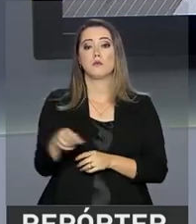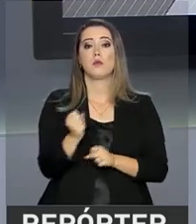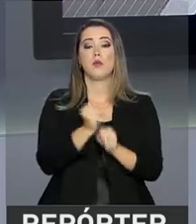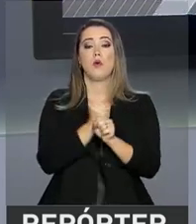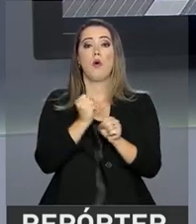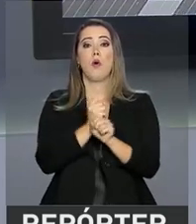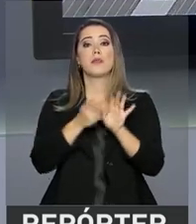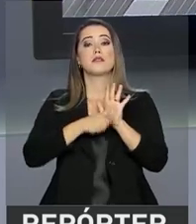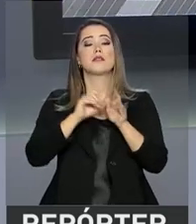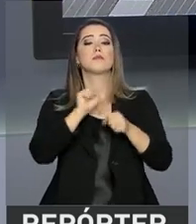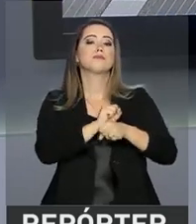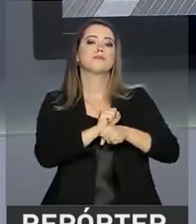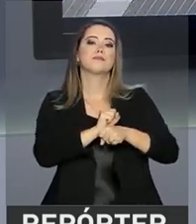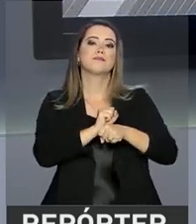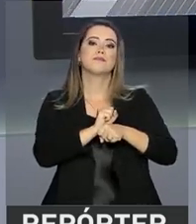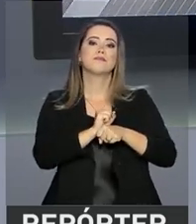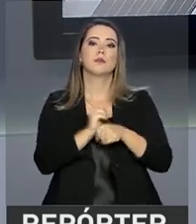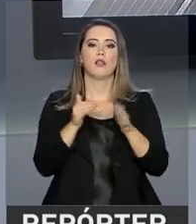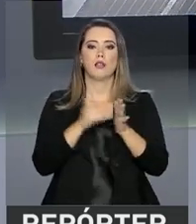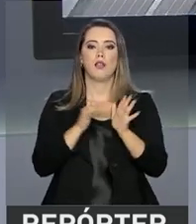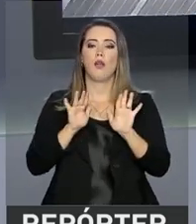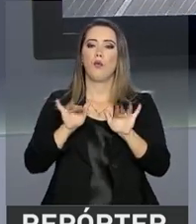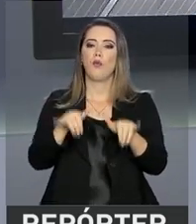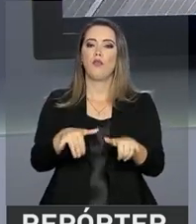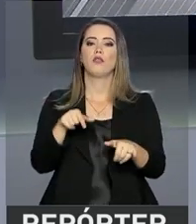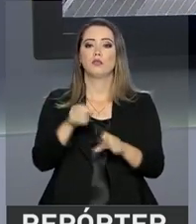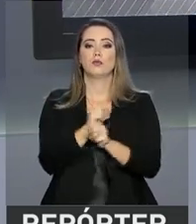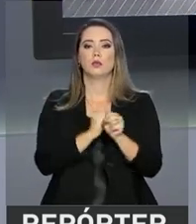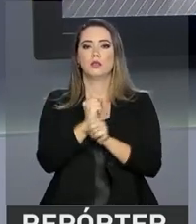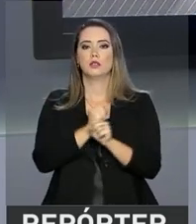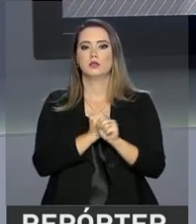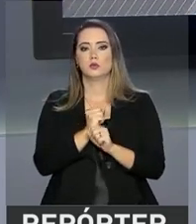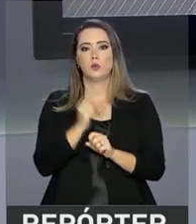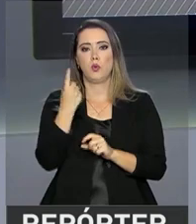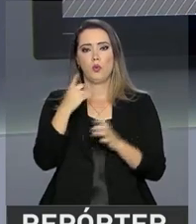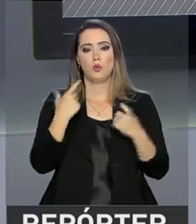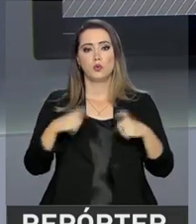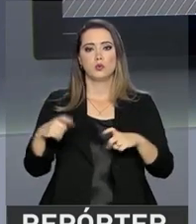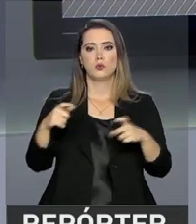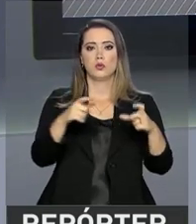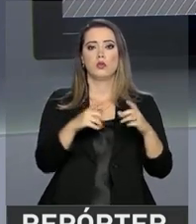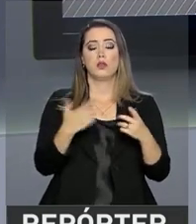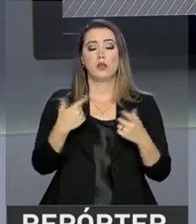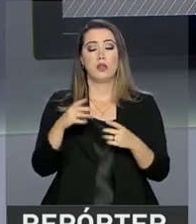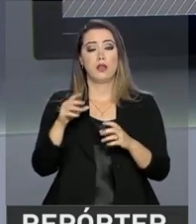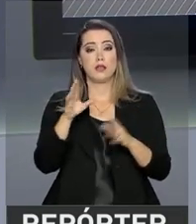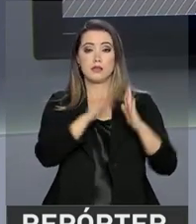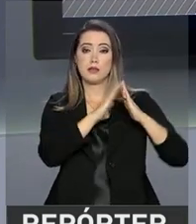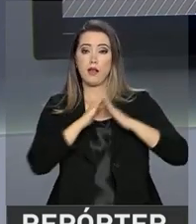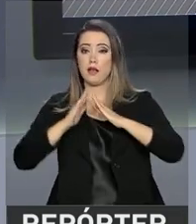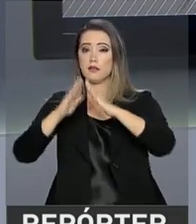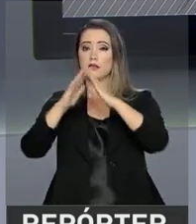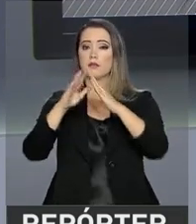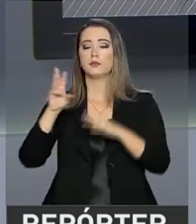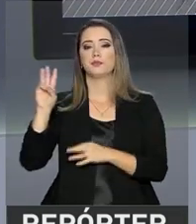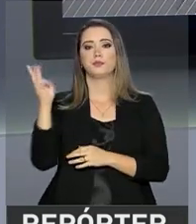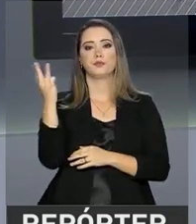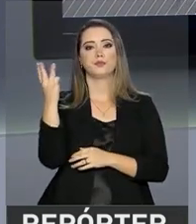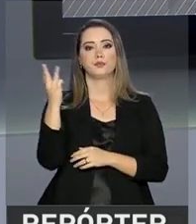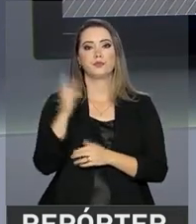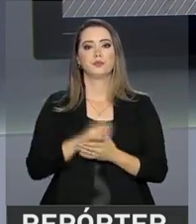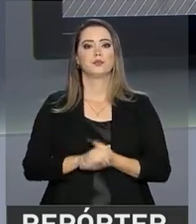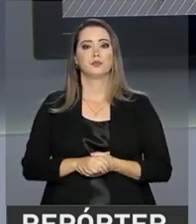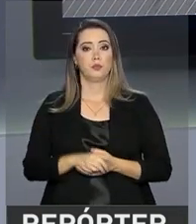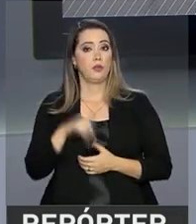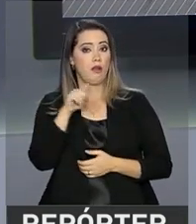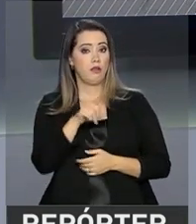paradas em todo o país até o final deste ano um dos empreendimentos retomados ao residencial canto da serra em imperatriz